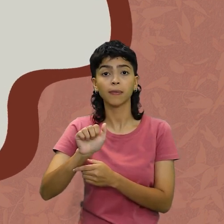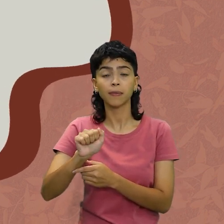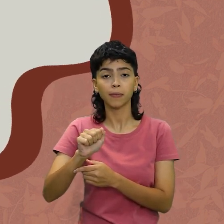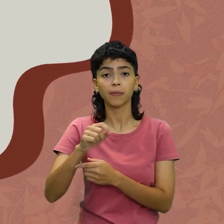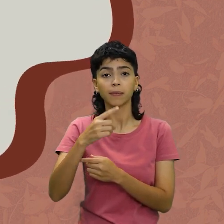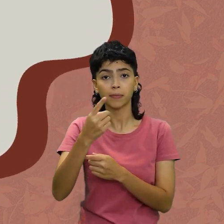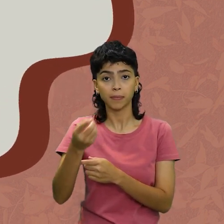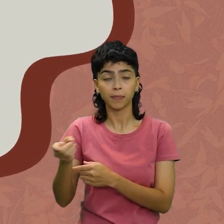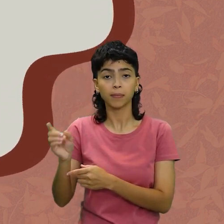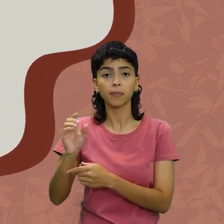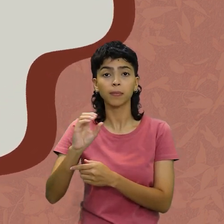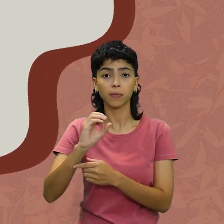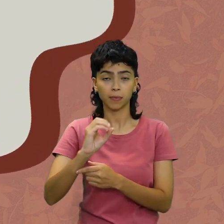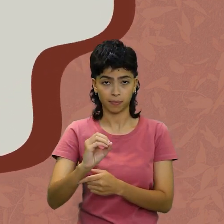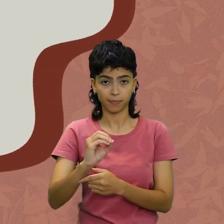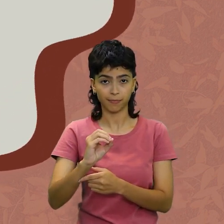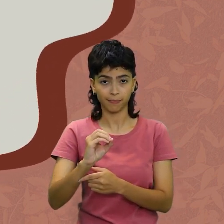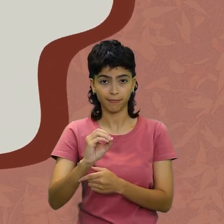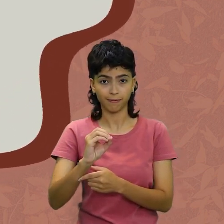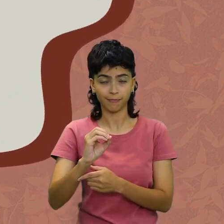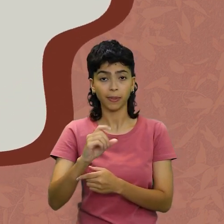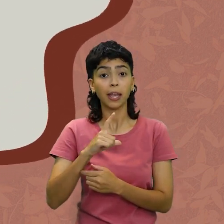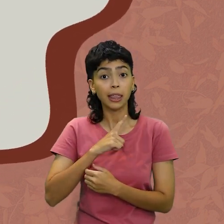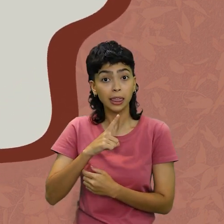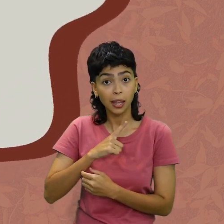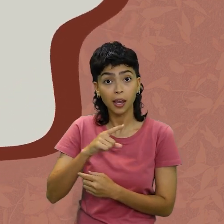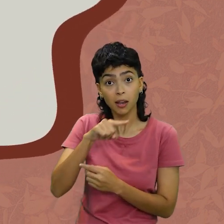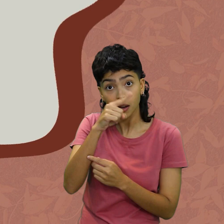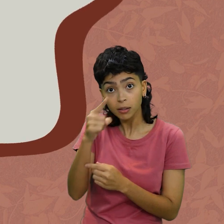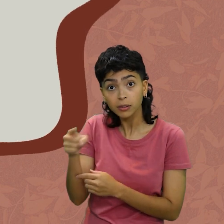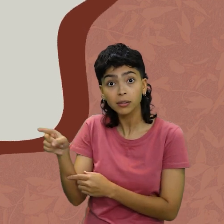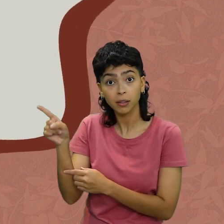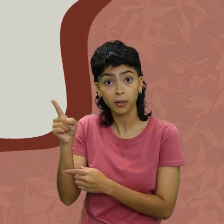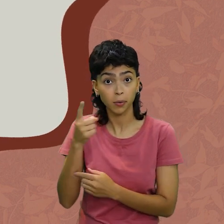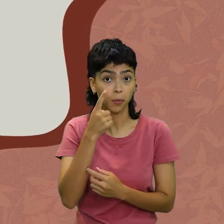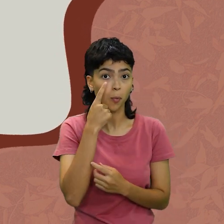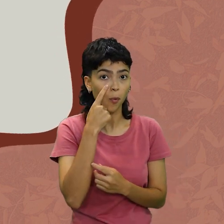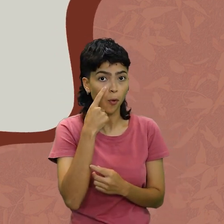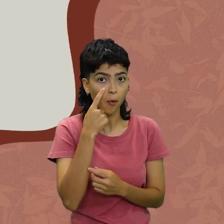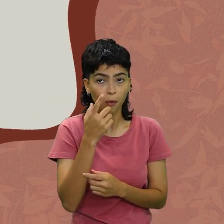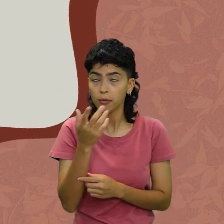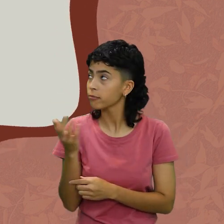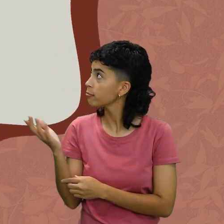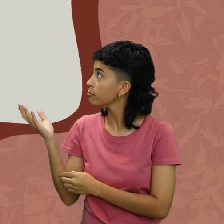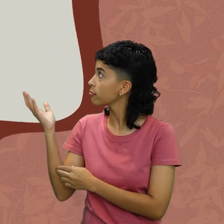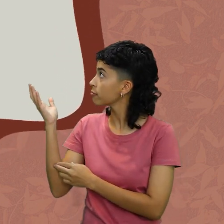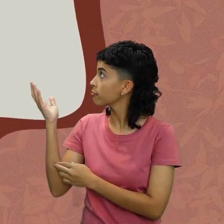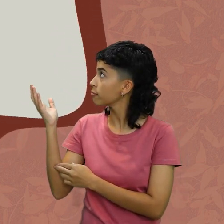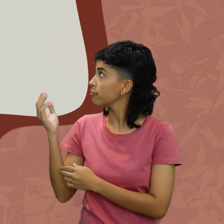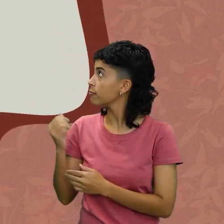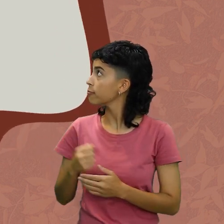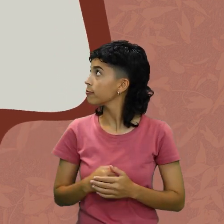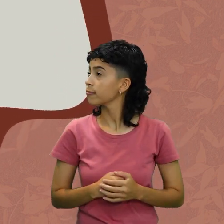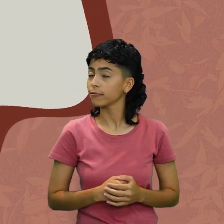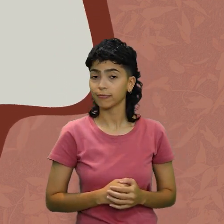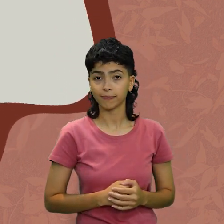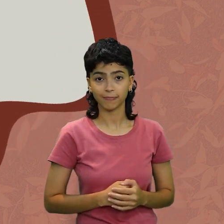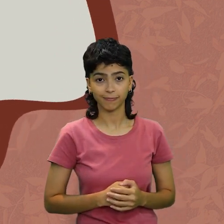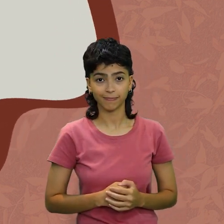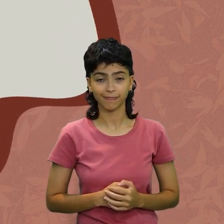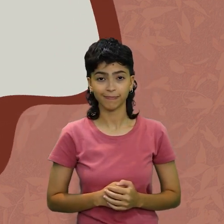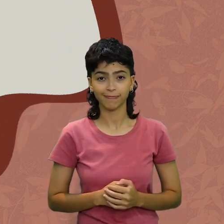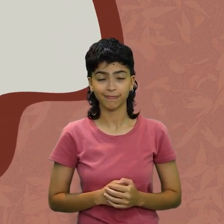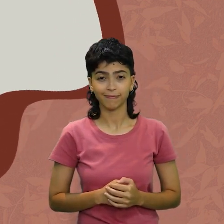L-E-A-O. E o acento tio no A. Aquele acento que faz ondinha. Leão. Repita